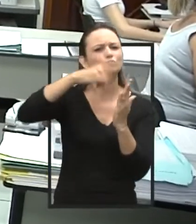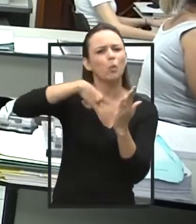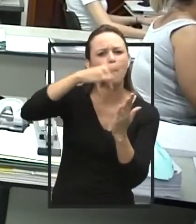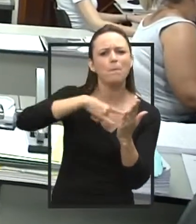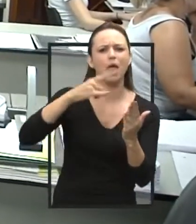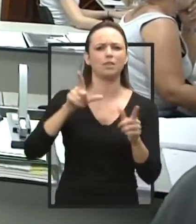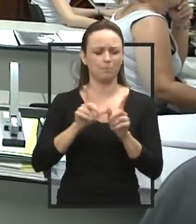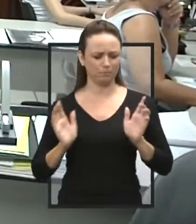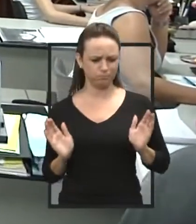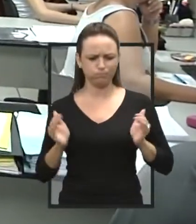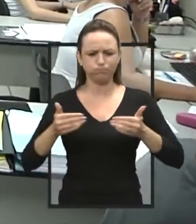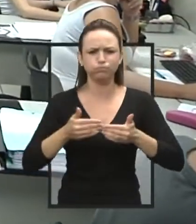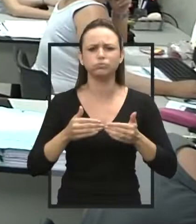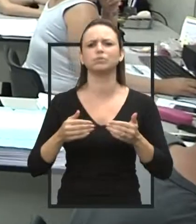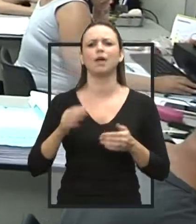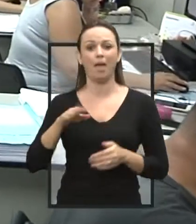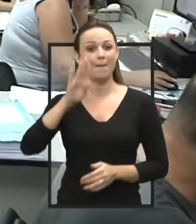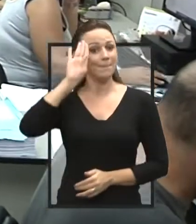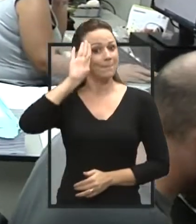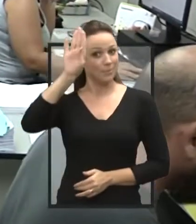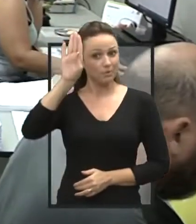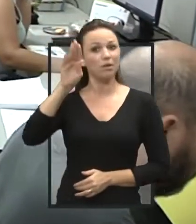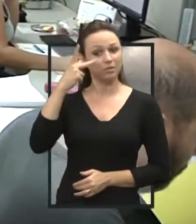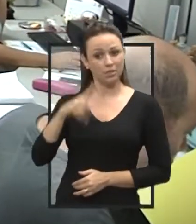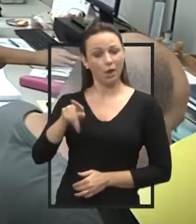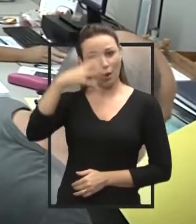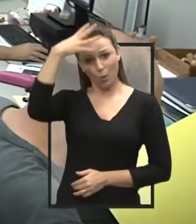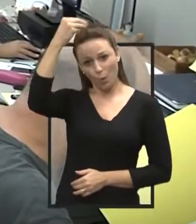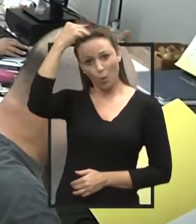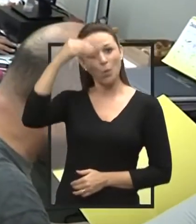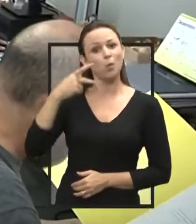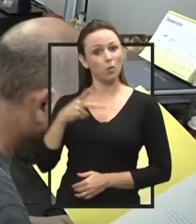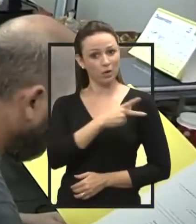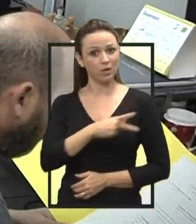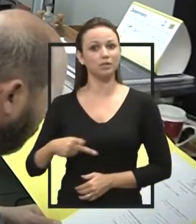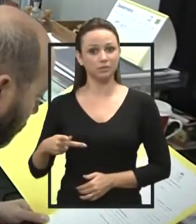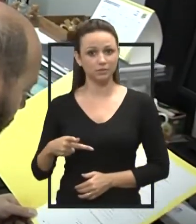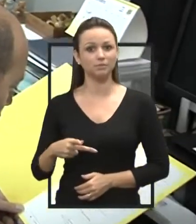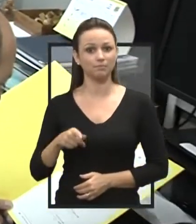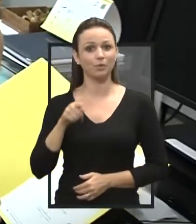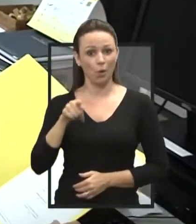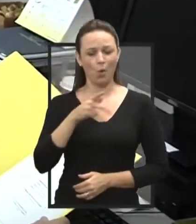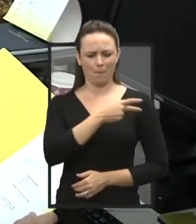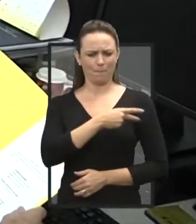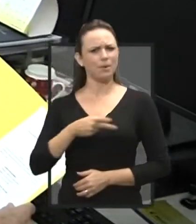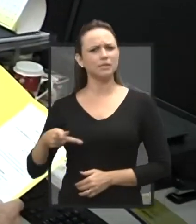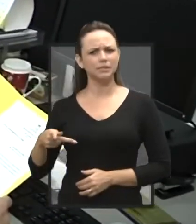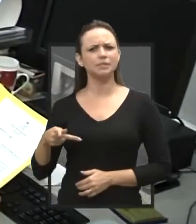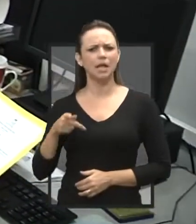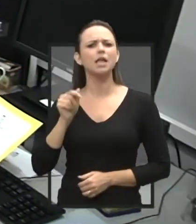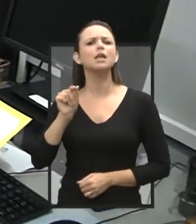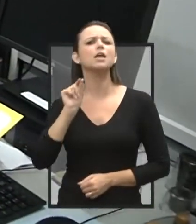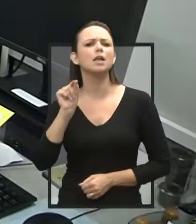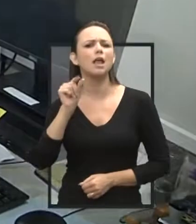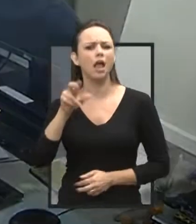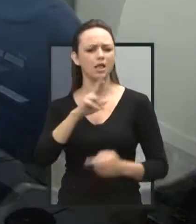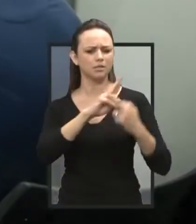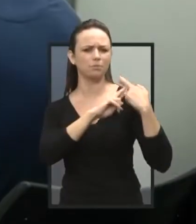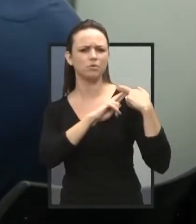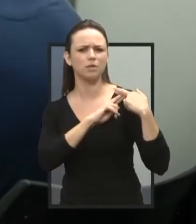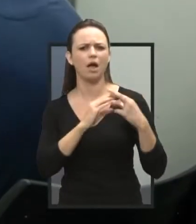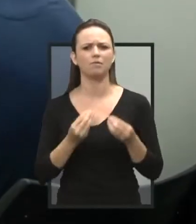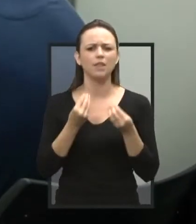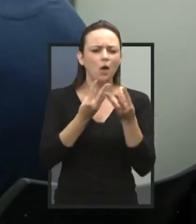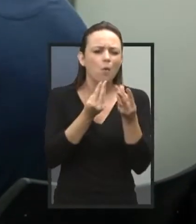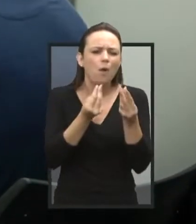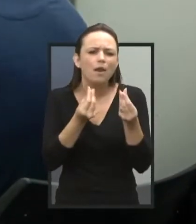Câmara Municipal foi prioridade na administração de Lucas Flores. O presidente foi o responsável por dar mais qualidade